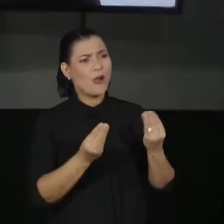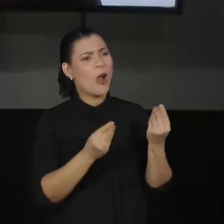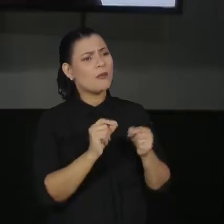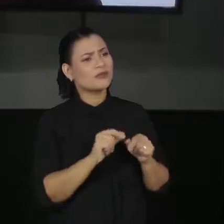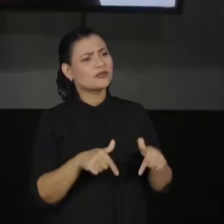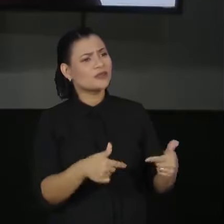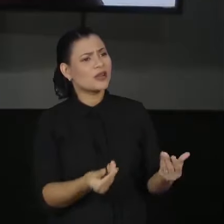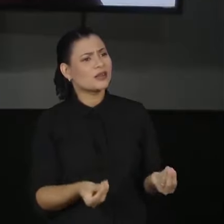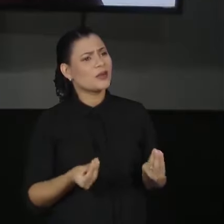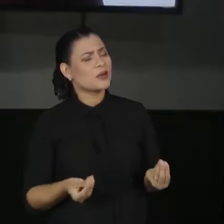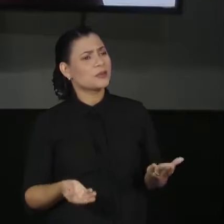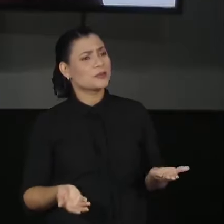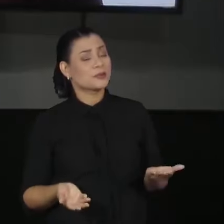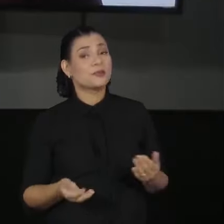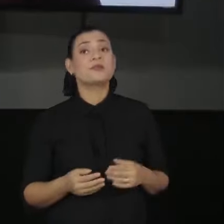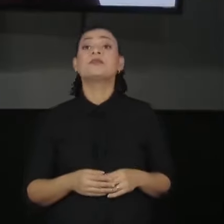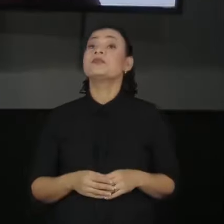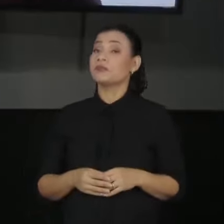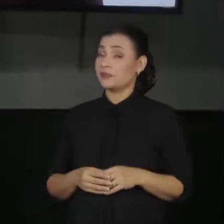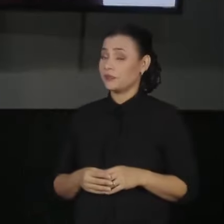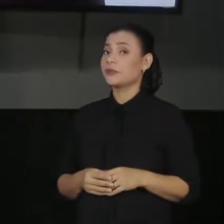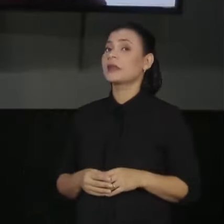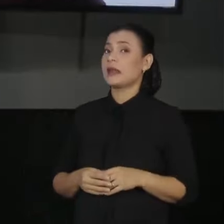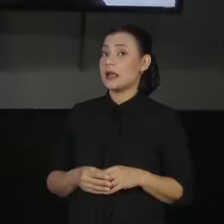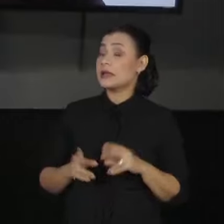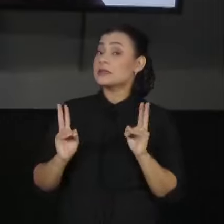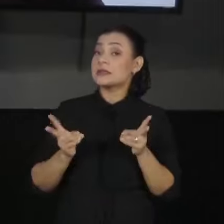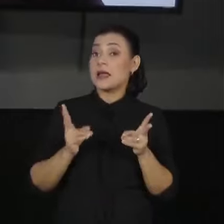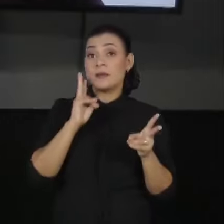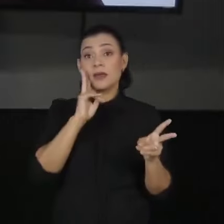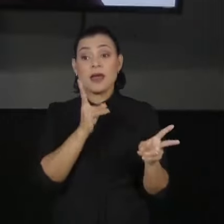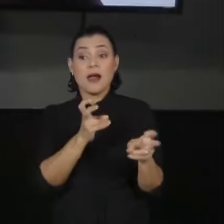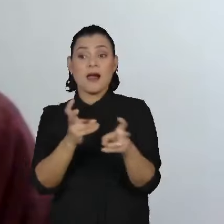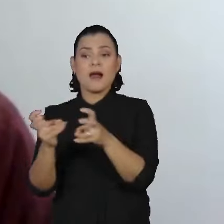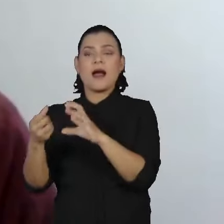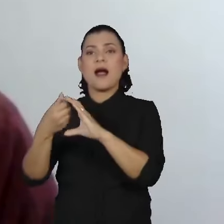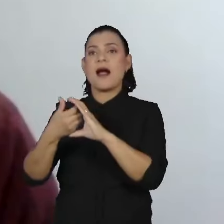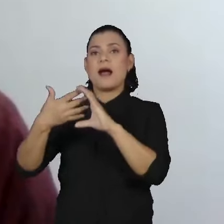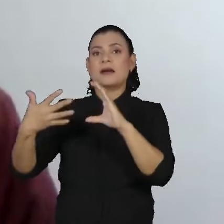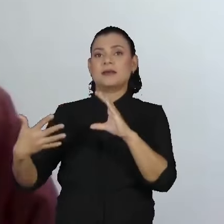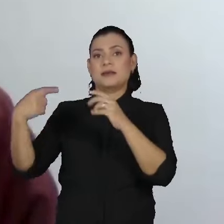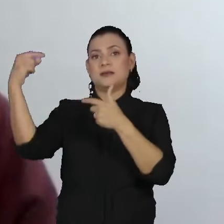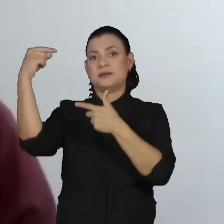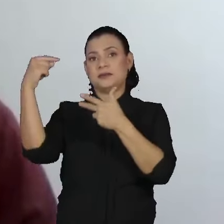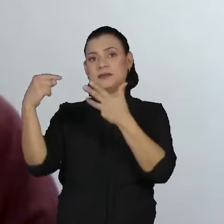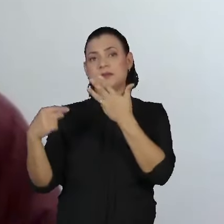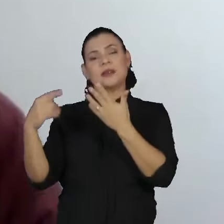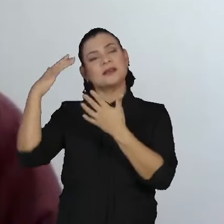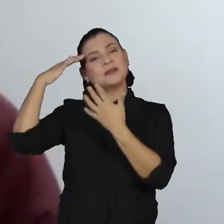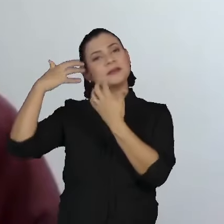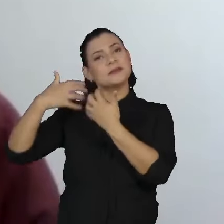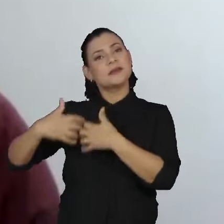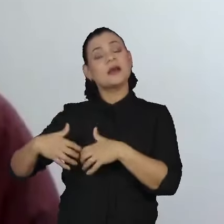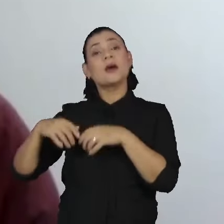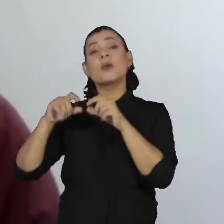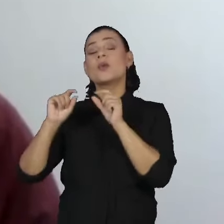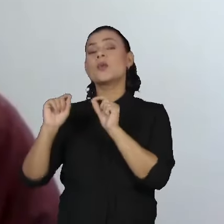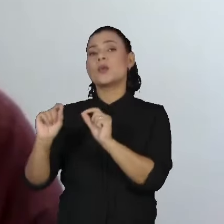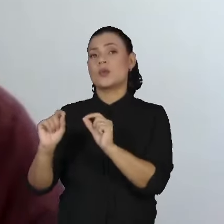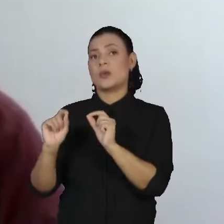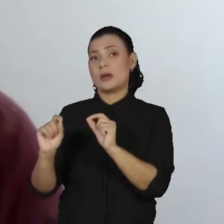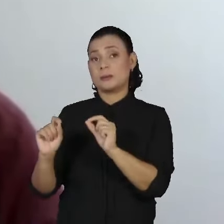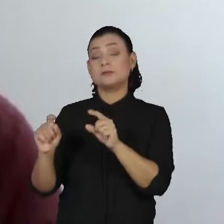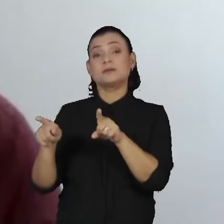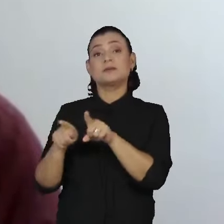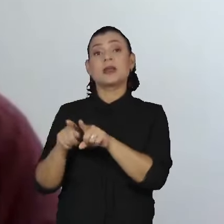casos? Olha, sempre é possível observarmos essas características e pensarmos um diagnóstico, mesmo quando